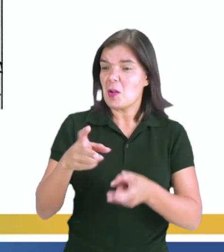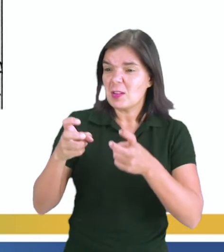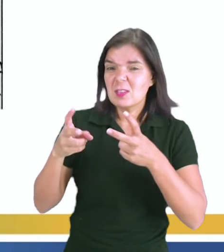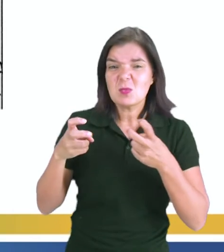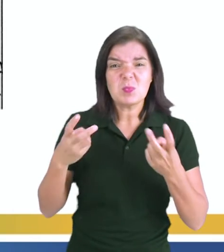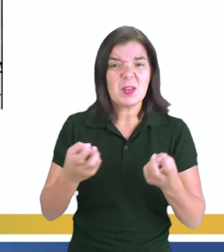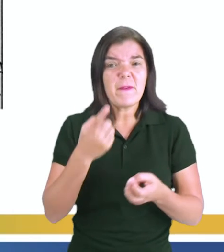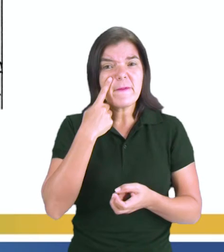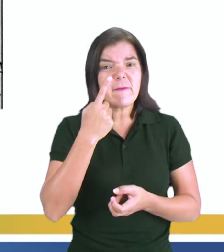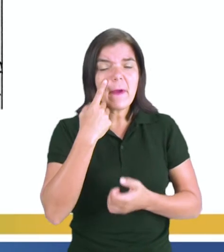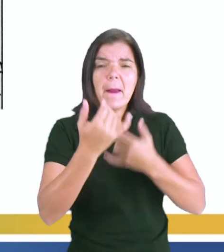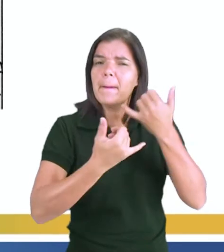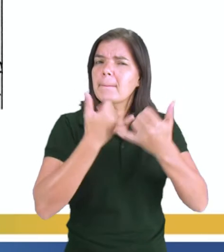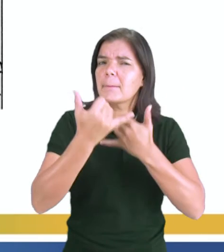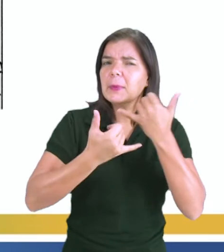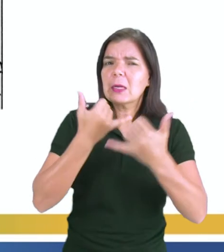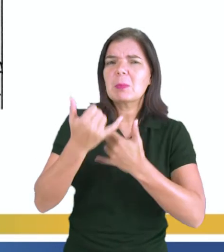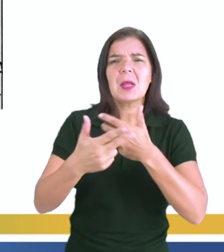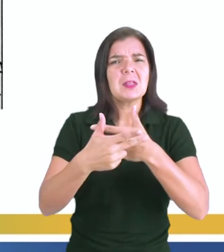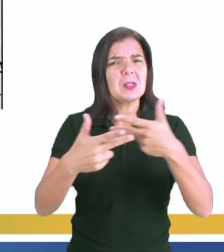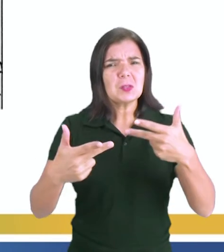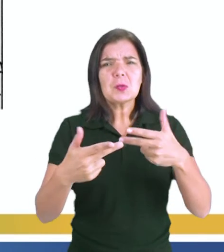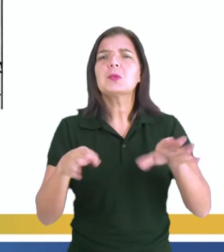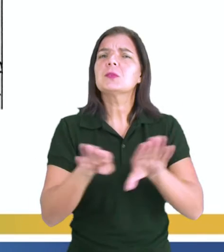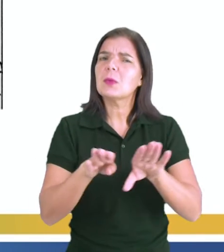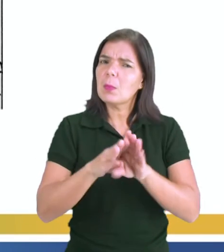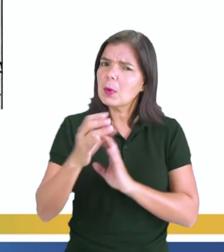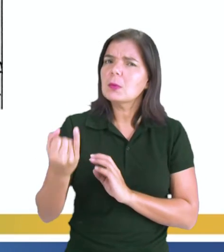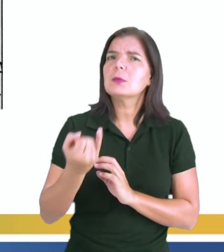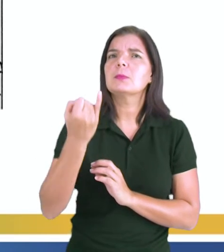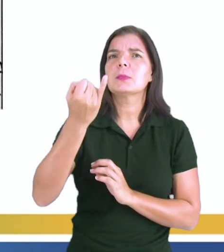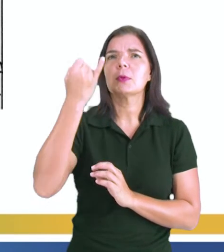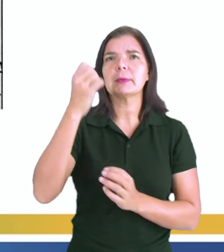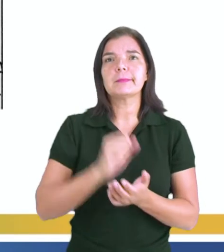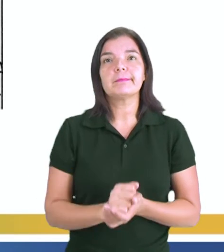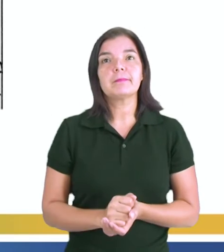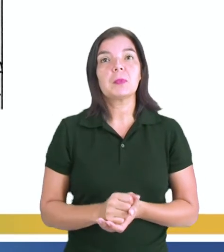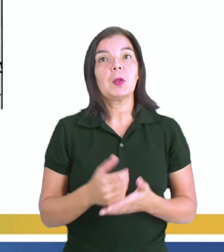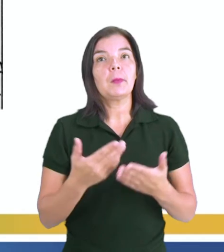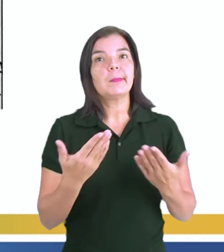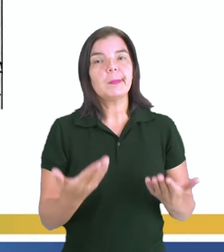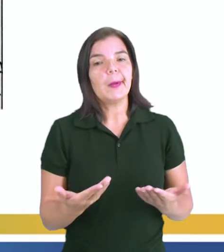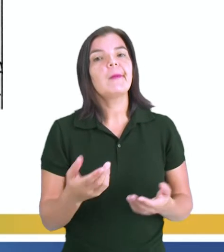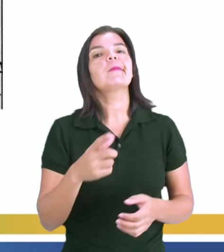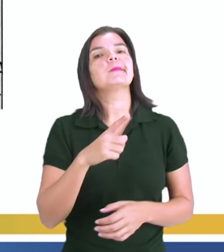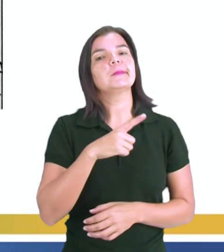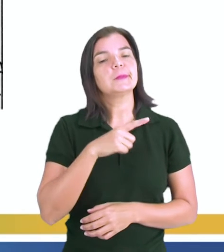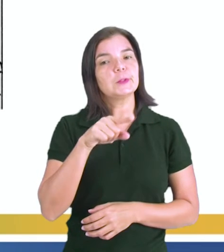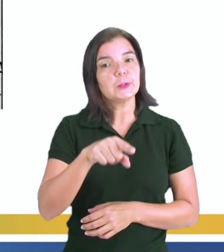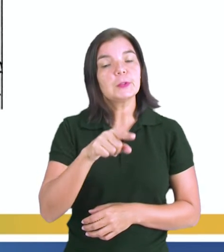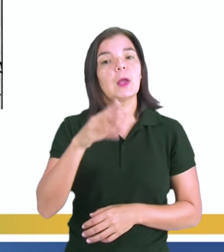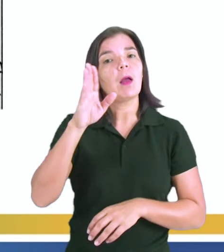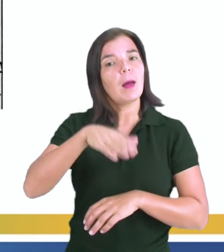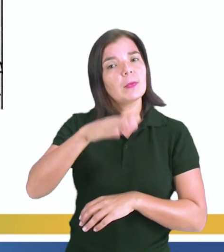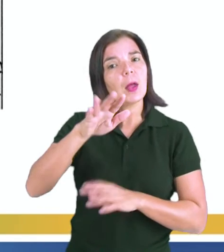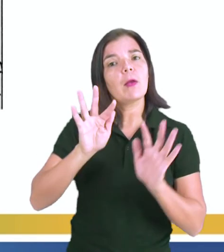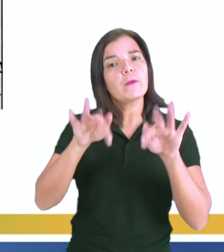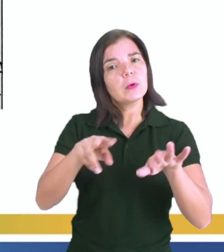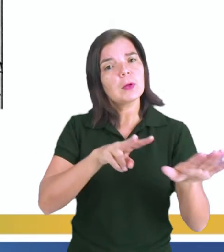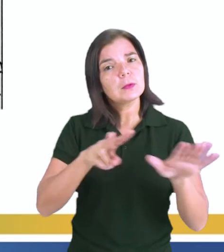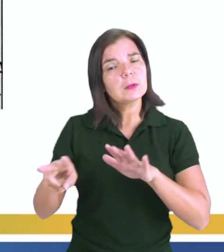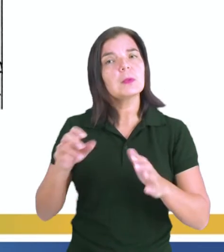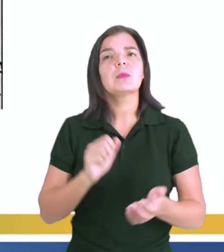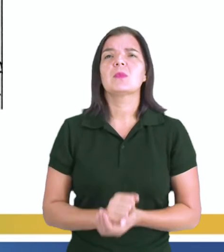explorar e descobrir e brincar, essas coisas também são importantes. Bem, você ainda tem as tardes e os finais de